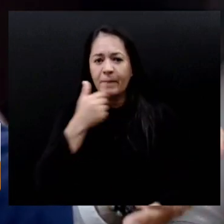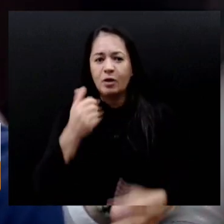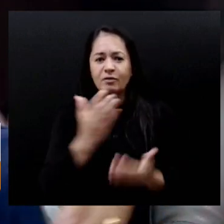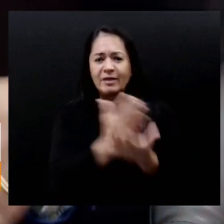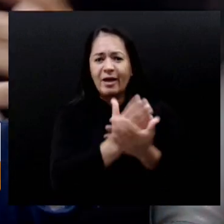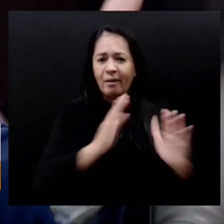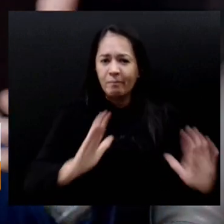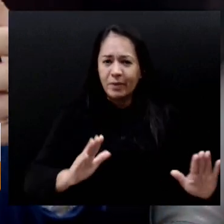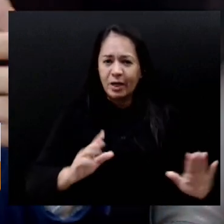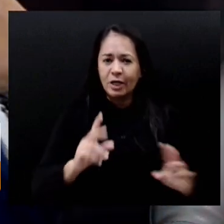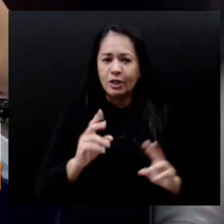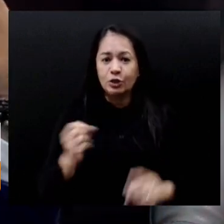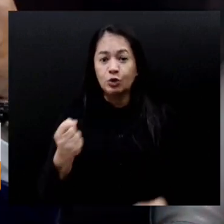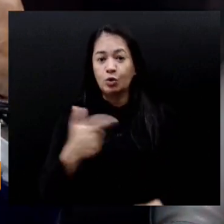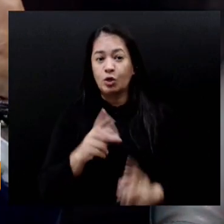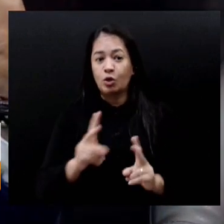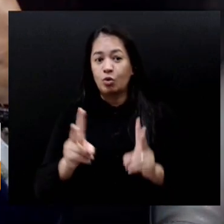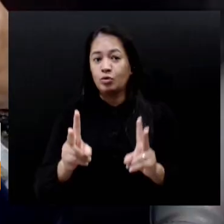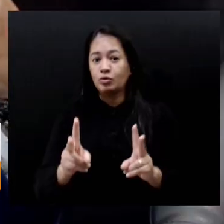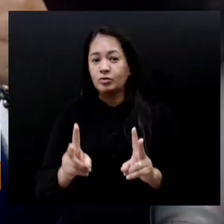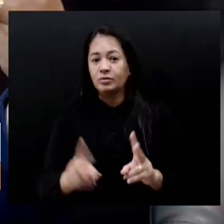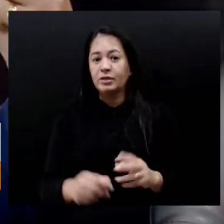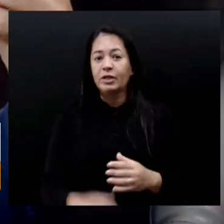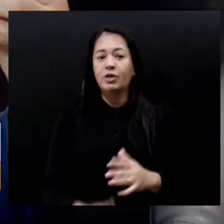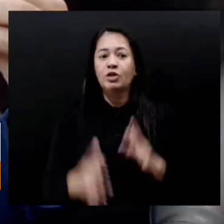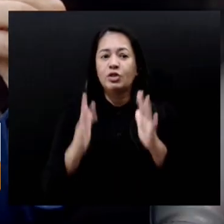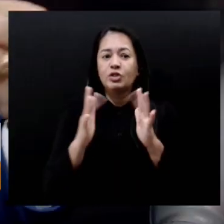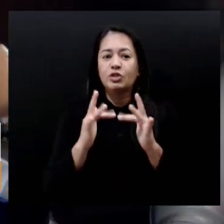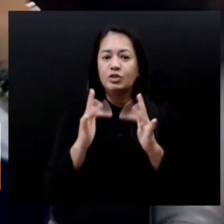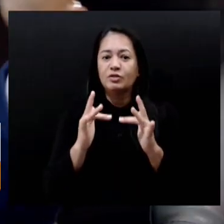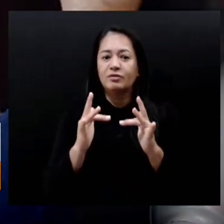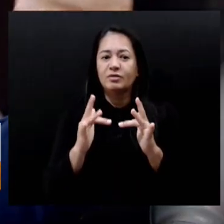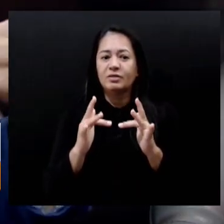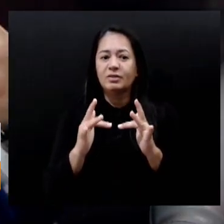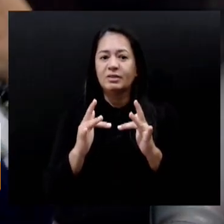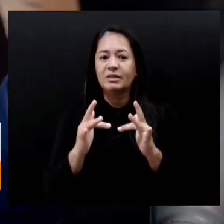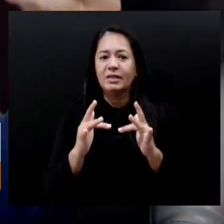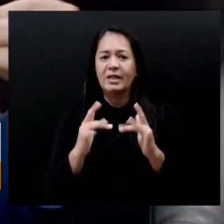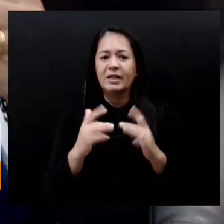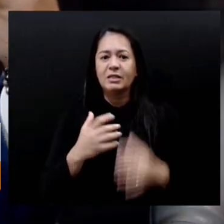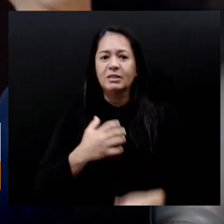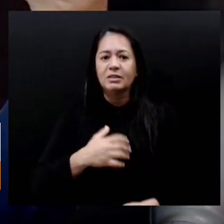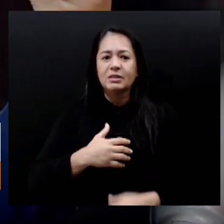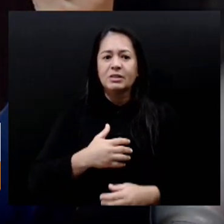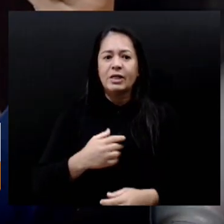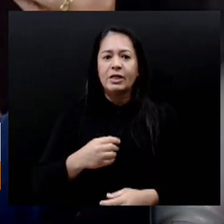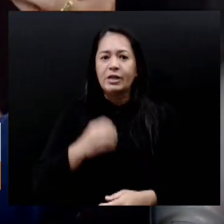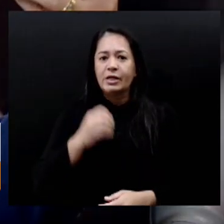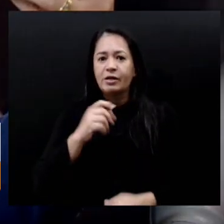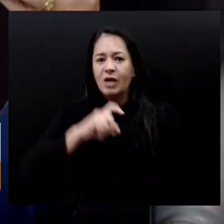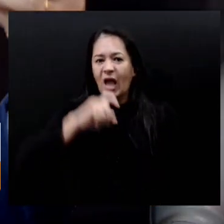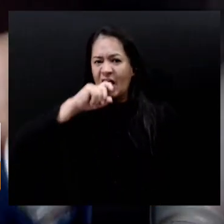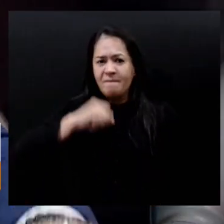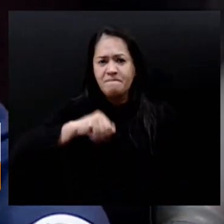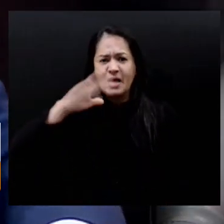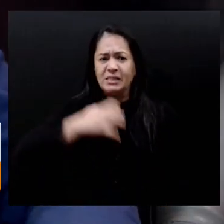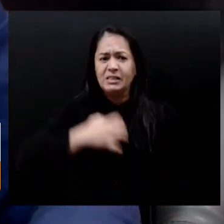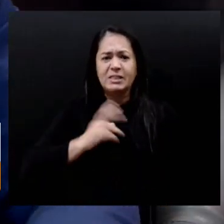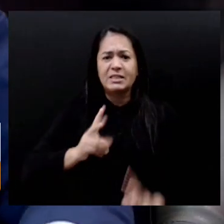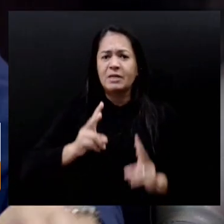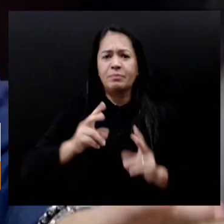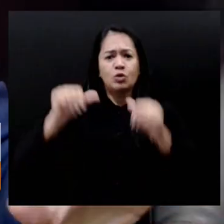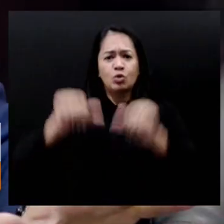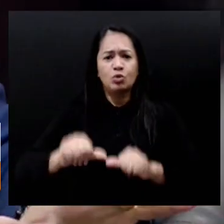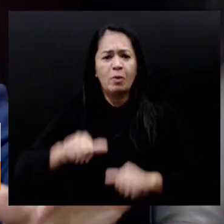tive uma ex-namorada que eu falava, nossa, ela despertava o pior de mim, eu ficava mais ciumento, eu ficava mais bravo, ficava mais sempre tudo mais.